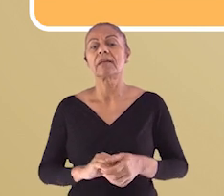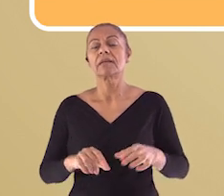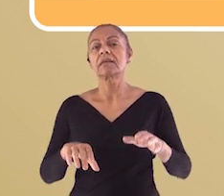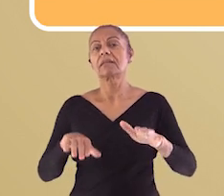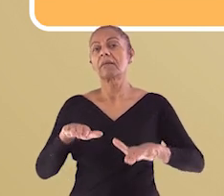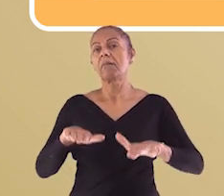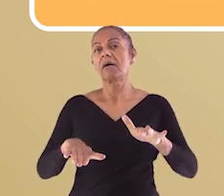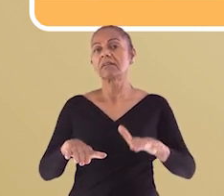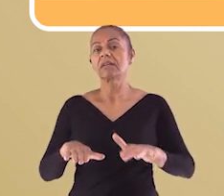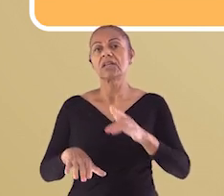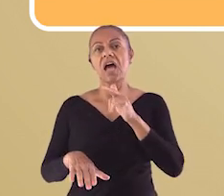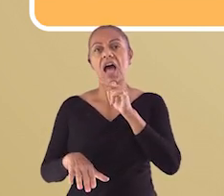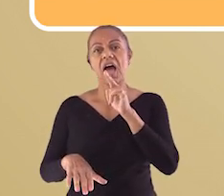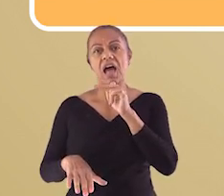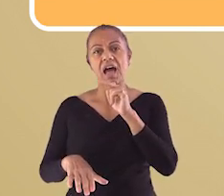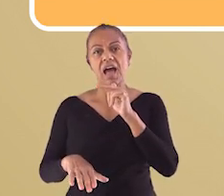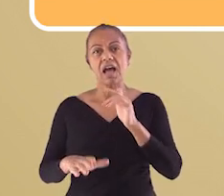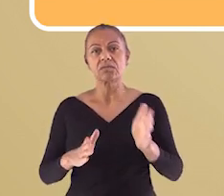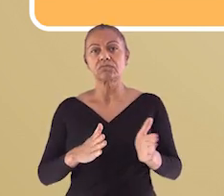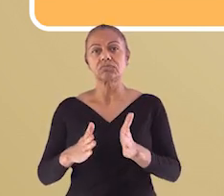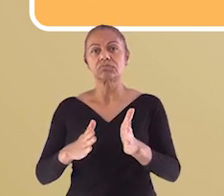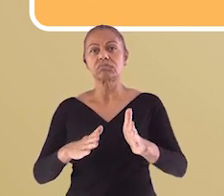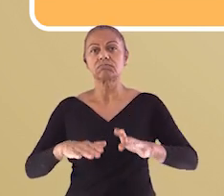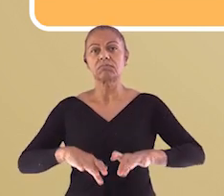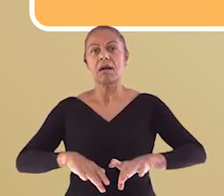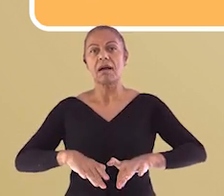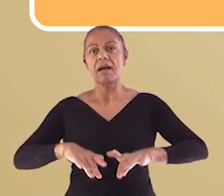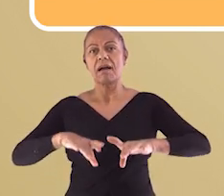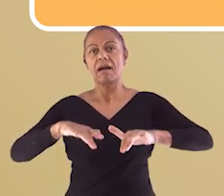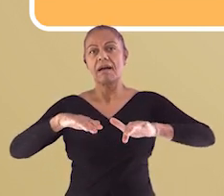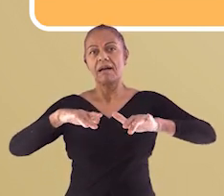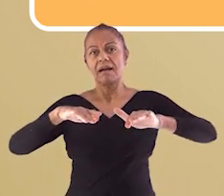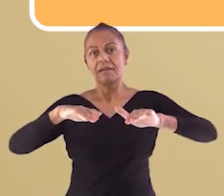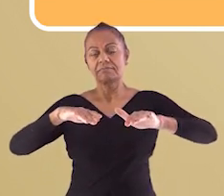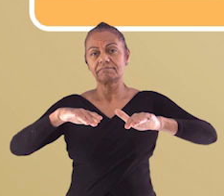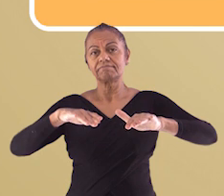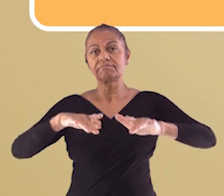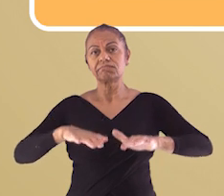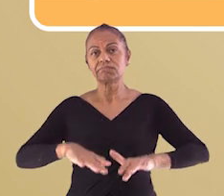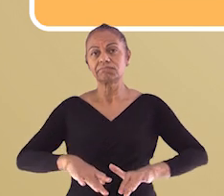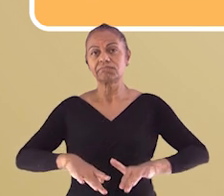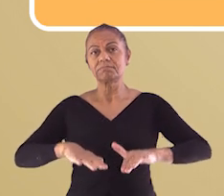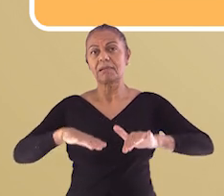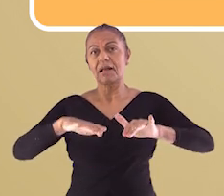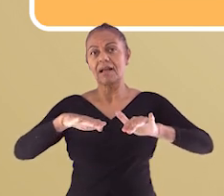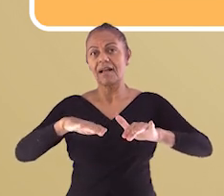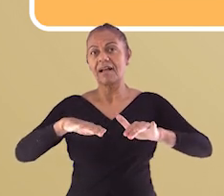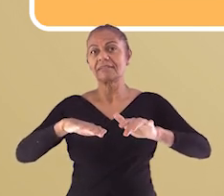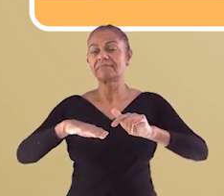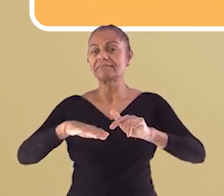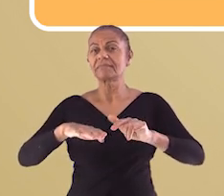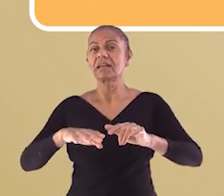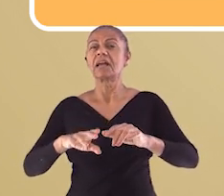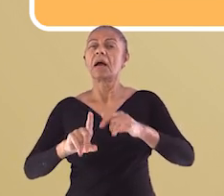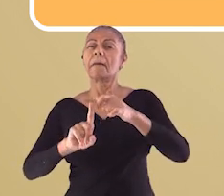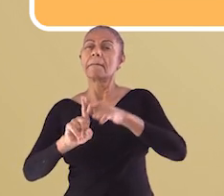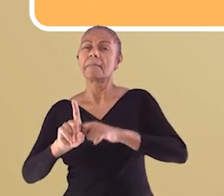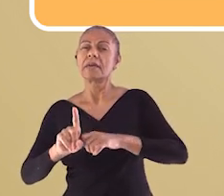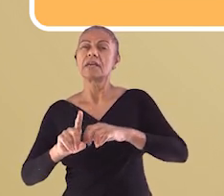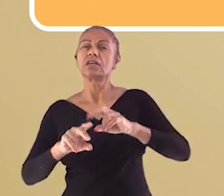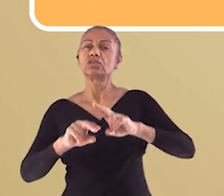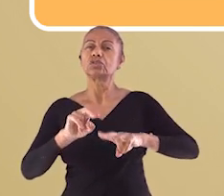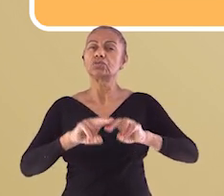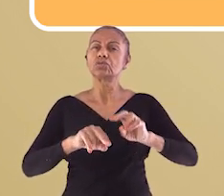Rio Nilo. Eram 3 estações. Na época das cheias, iam desde os meados de junho até meados de